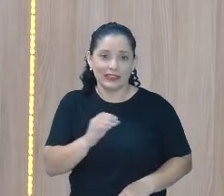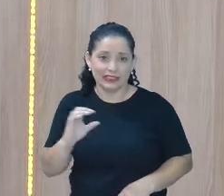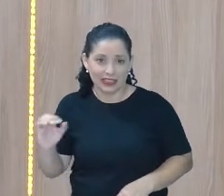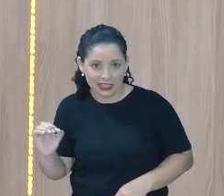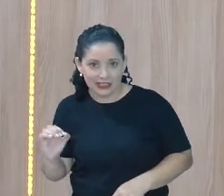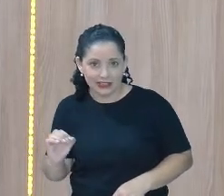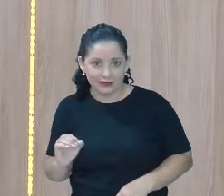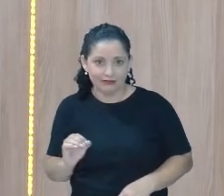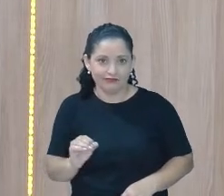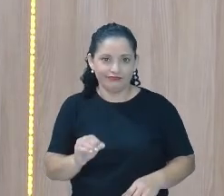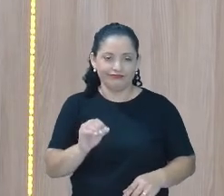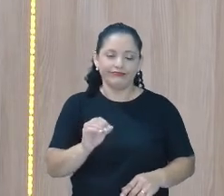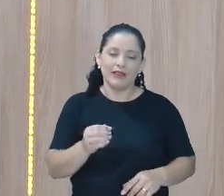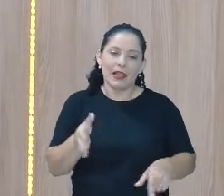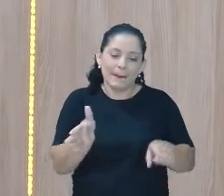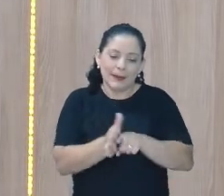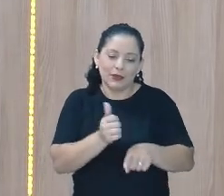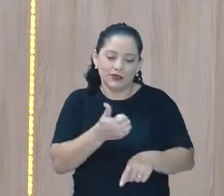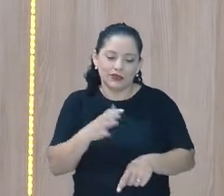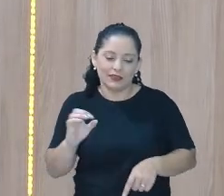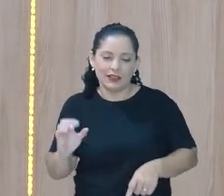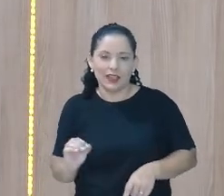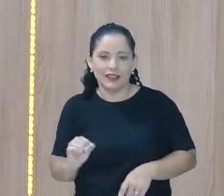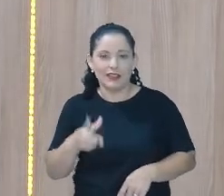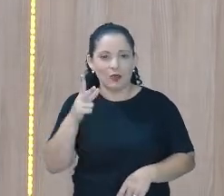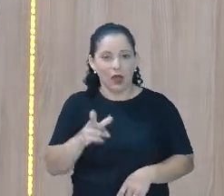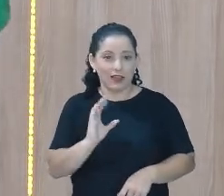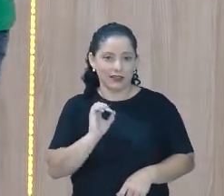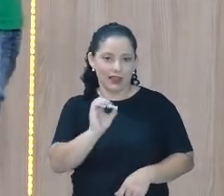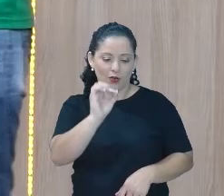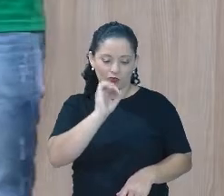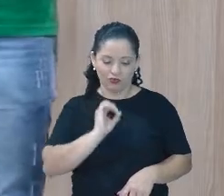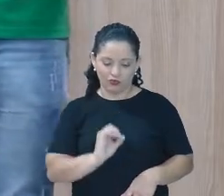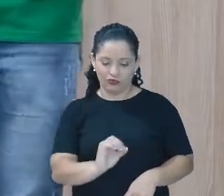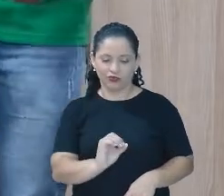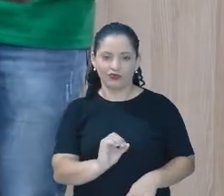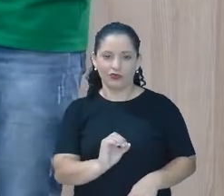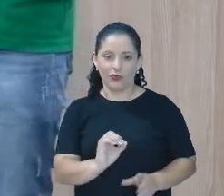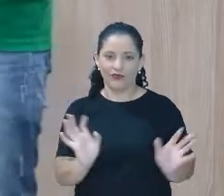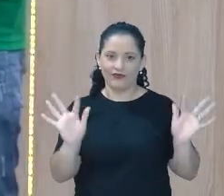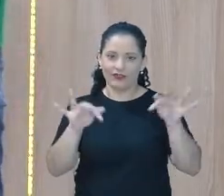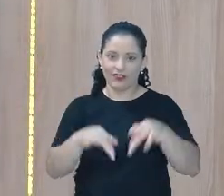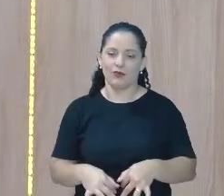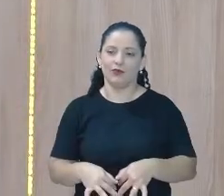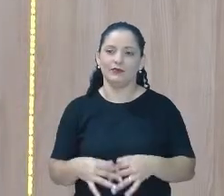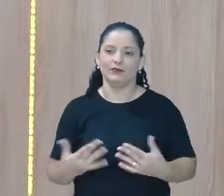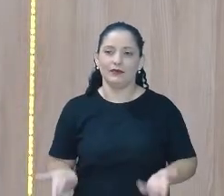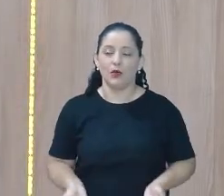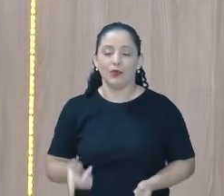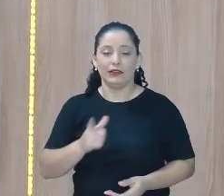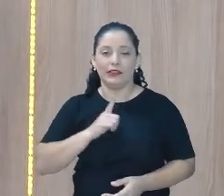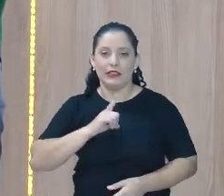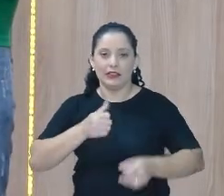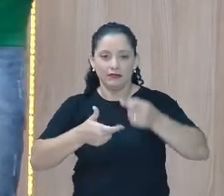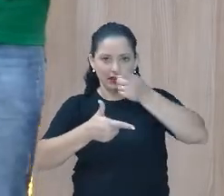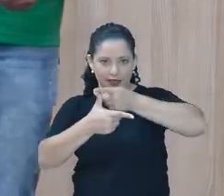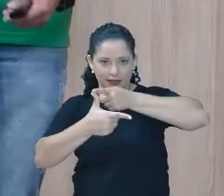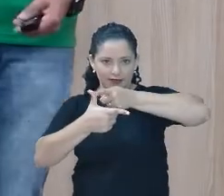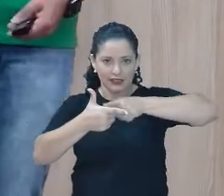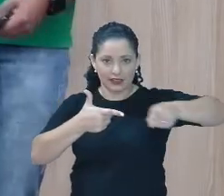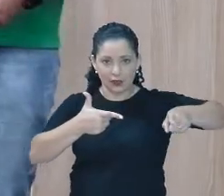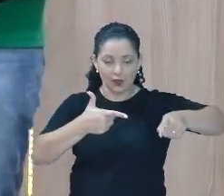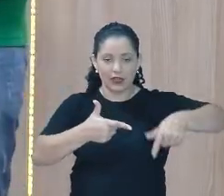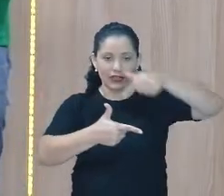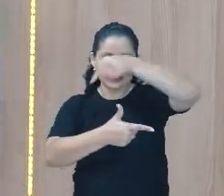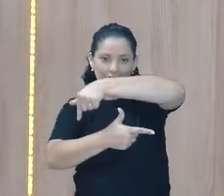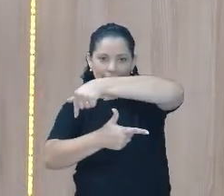não é? Que é igual a 0, certo? Então, efetuamos aí a divisão de 7 por 20, que